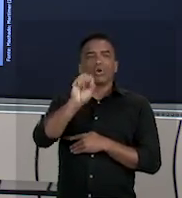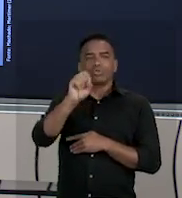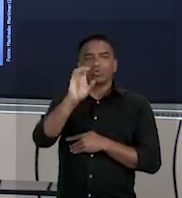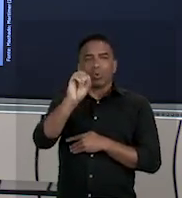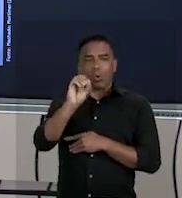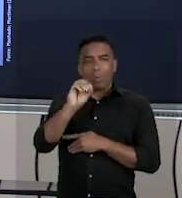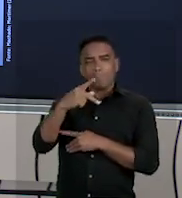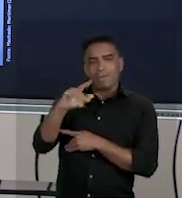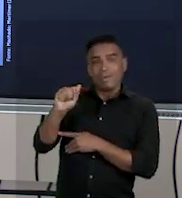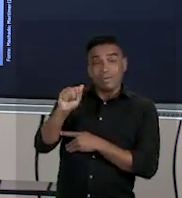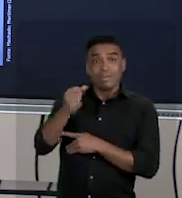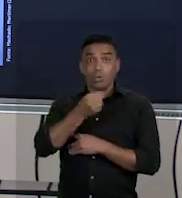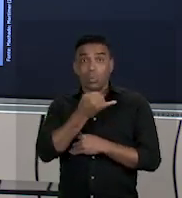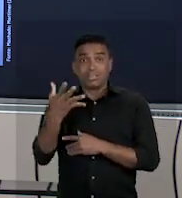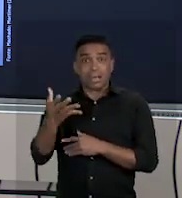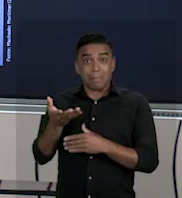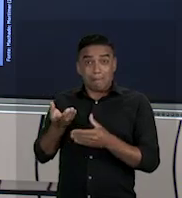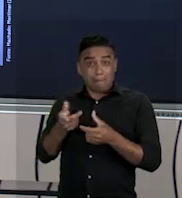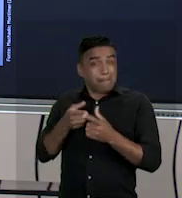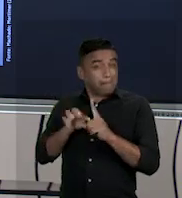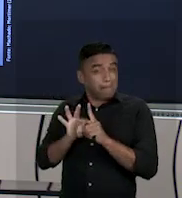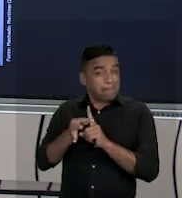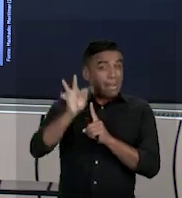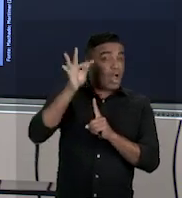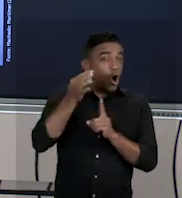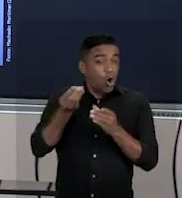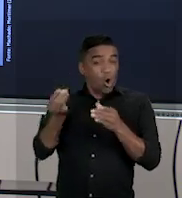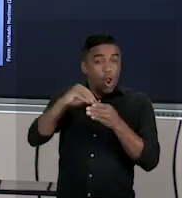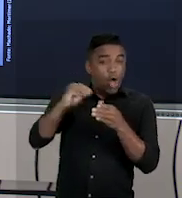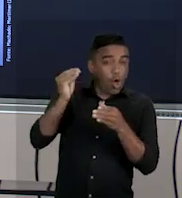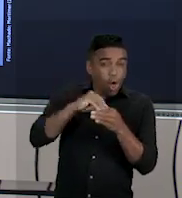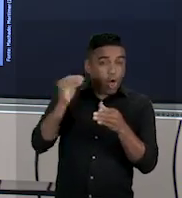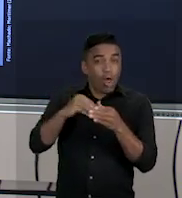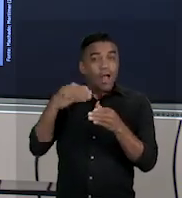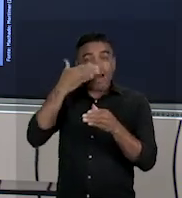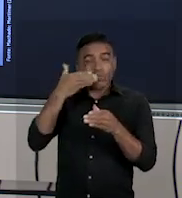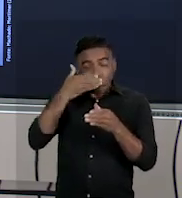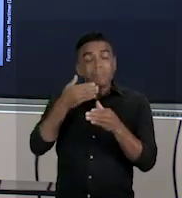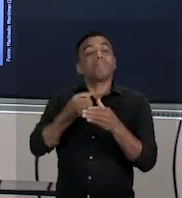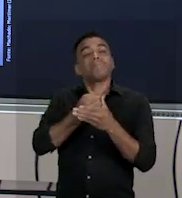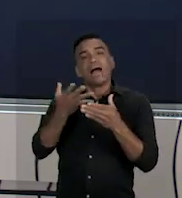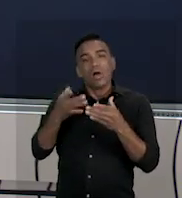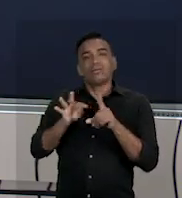adicionado, maior a temperatura de ebulição daquele líquido.